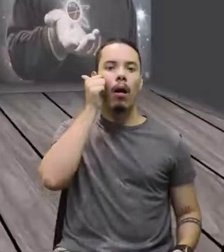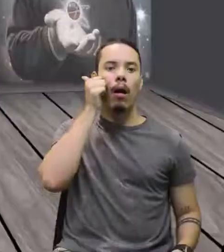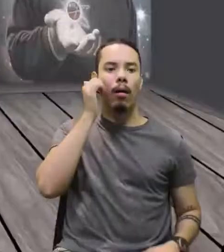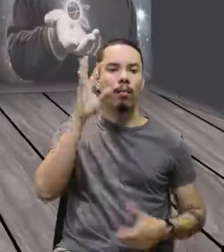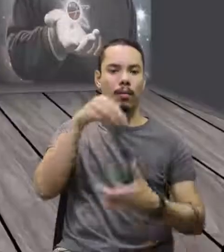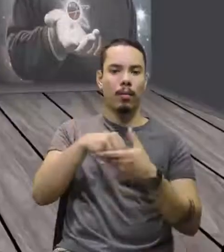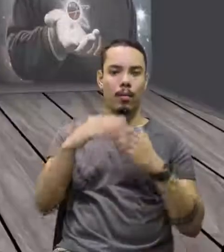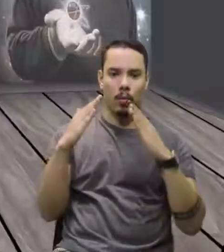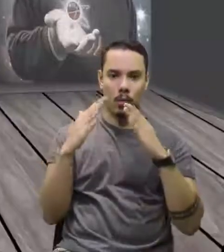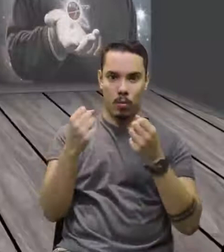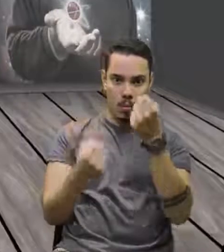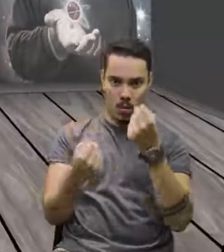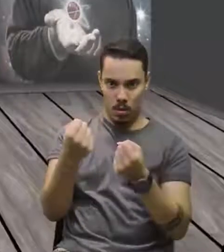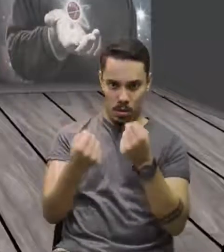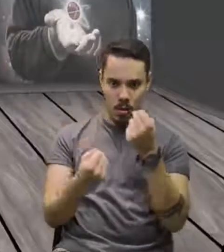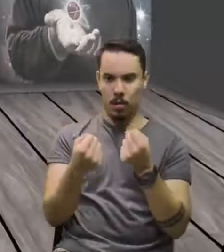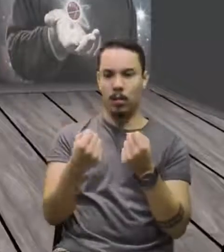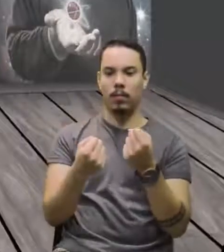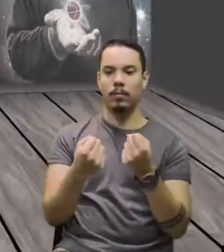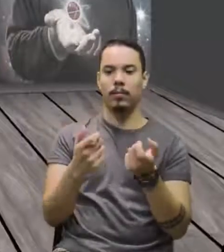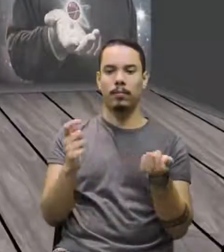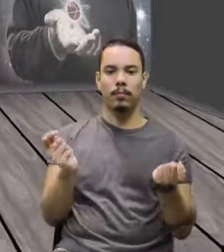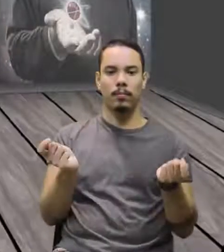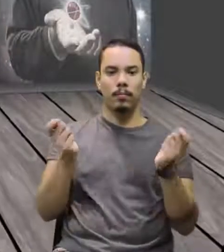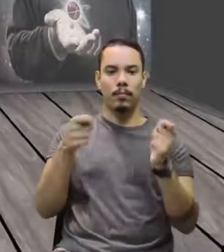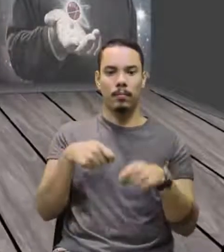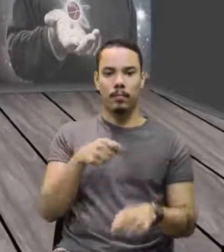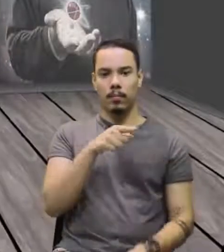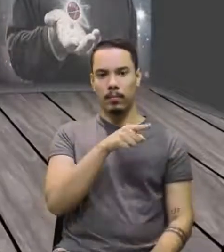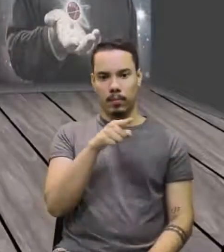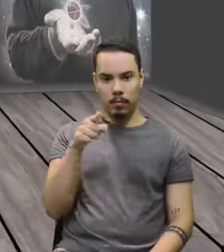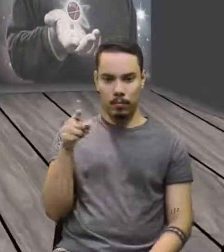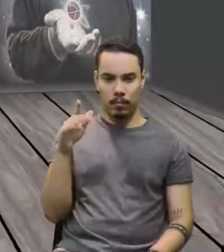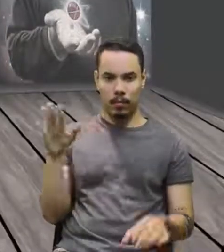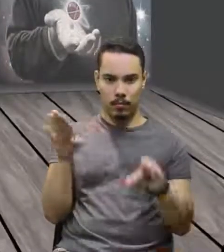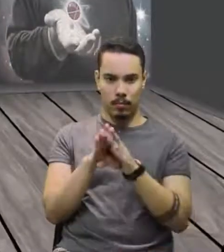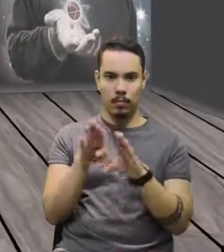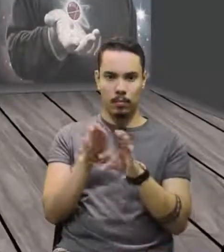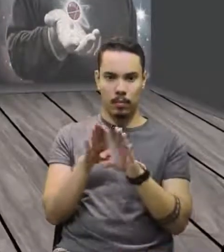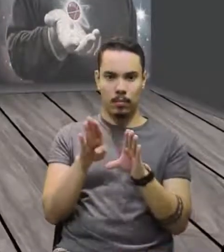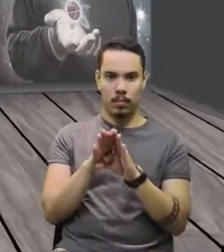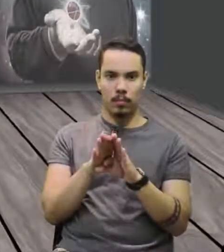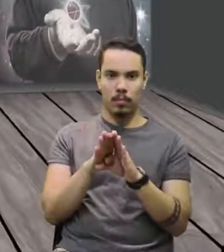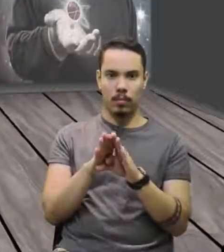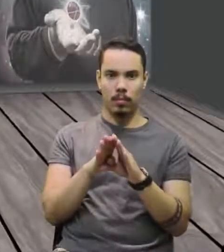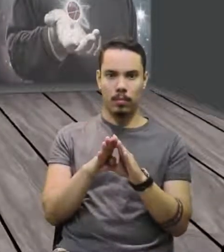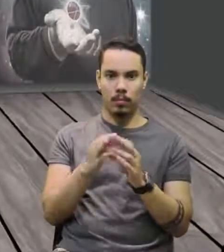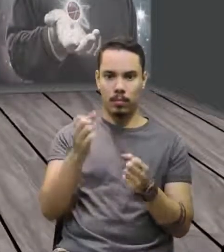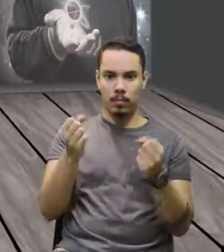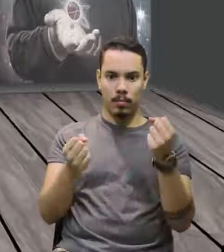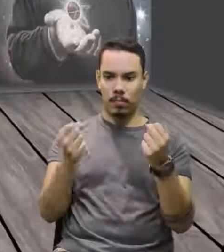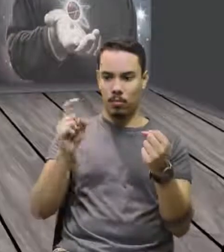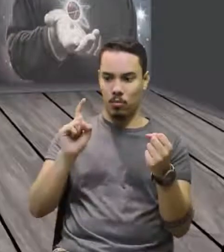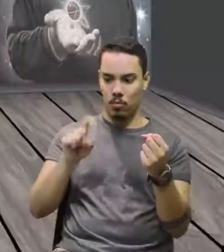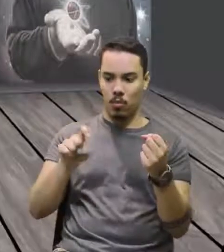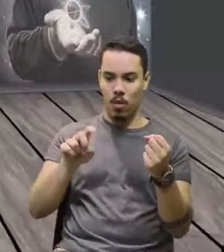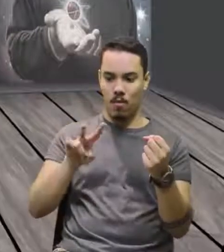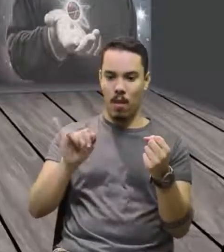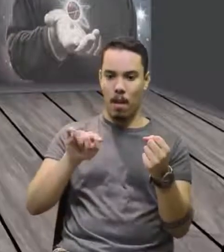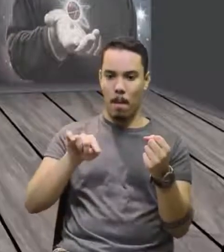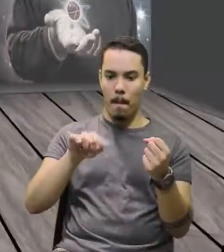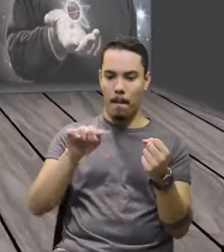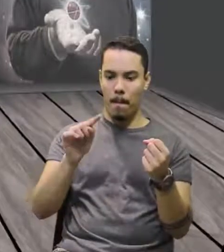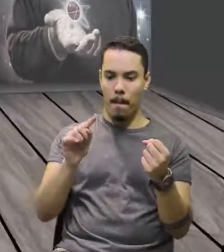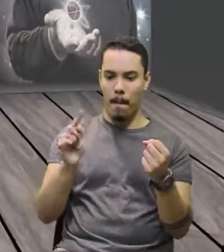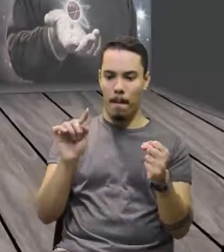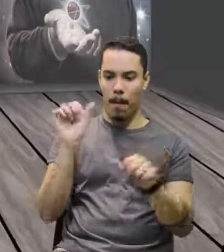né? Olha aí. Aí você começa, aperta o botão, um, outro, outro, e ele vai mudando as